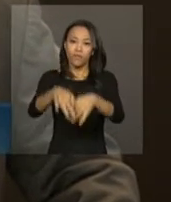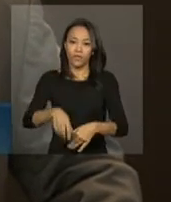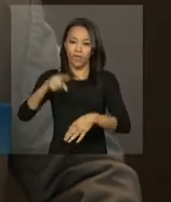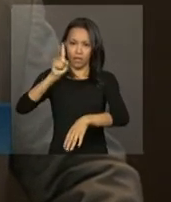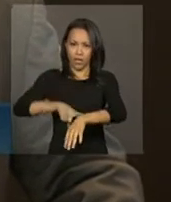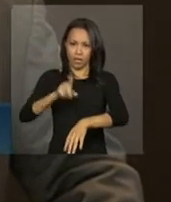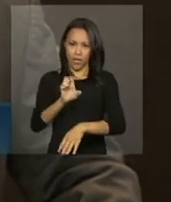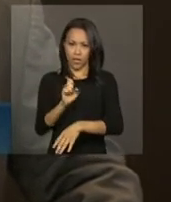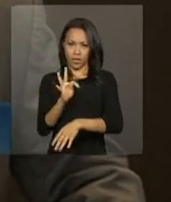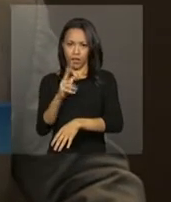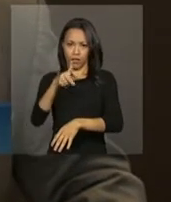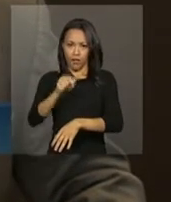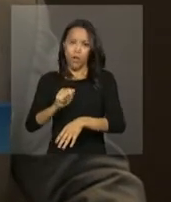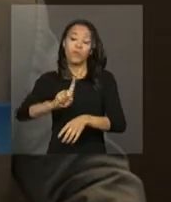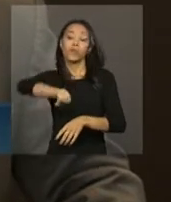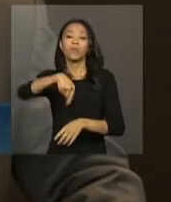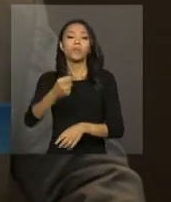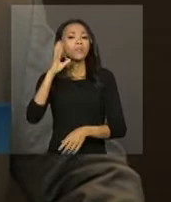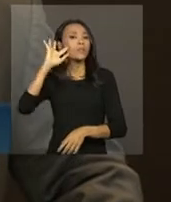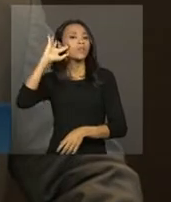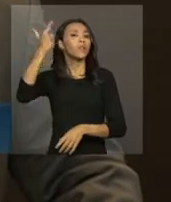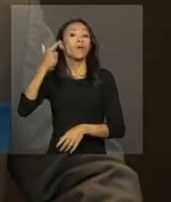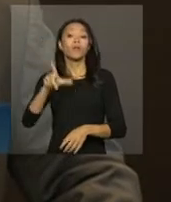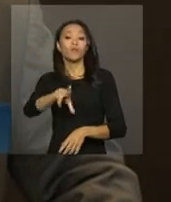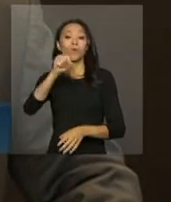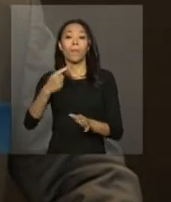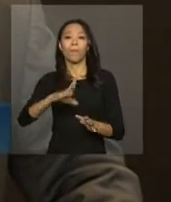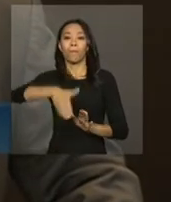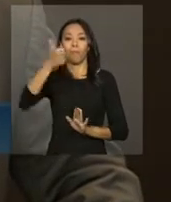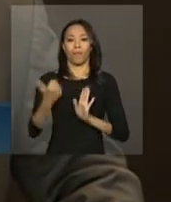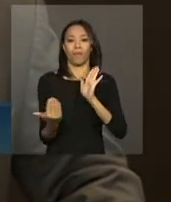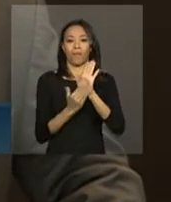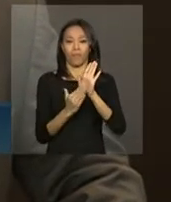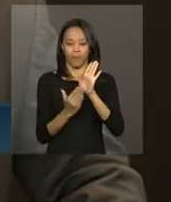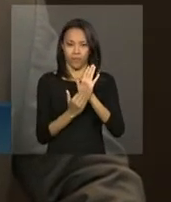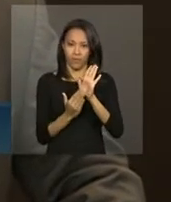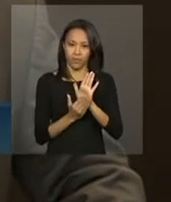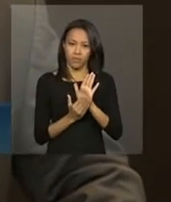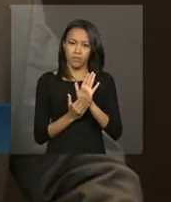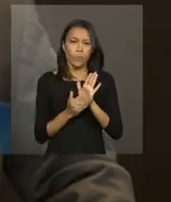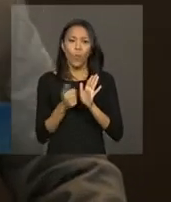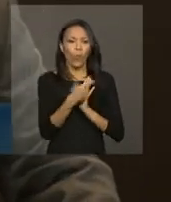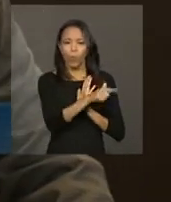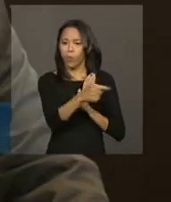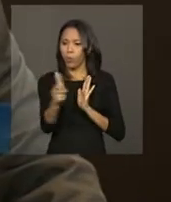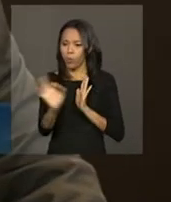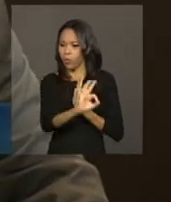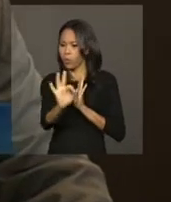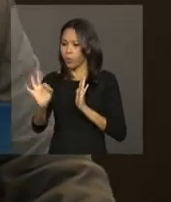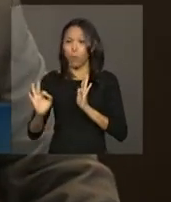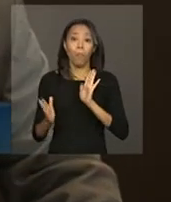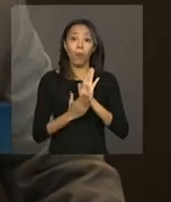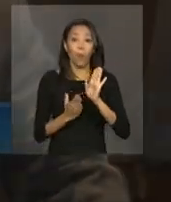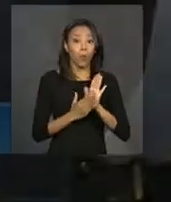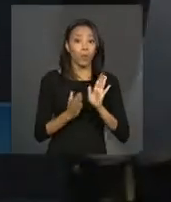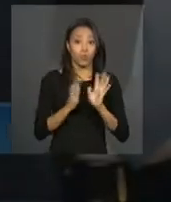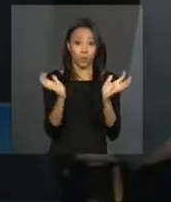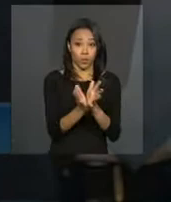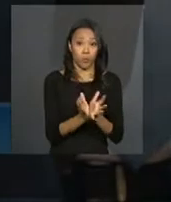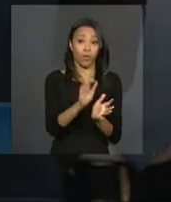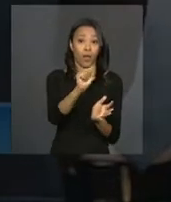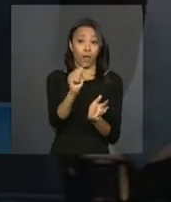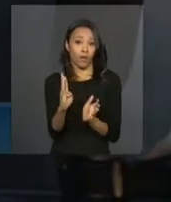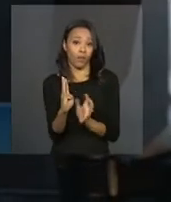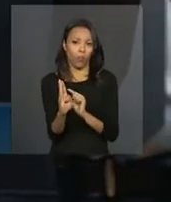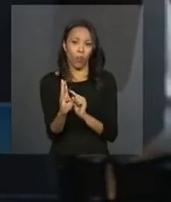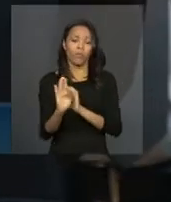etapa após a definição da melhor proposta não havendo propostas válidas para o lote AB terá